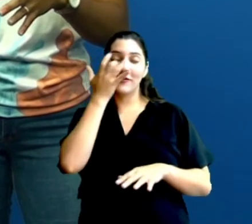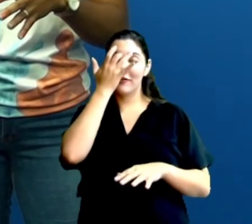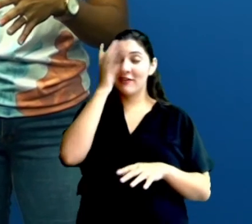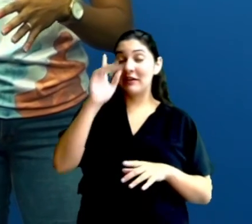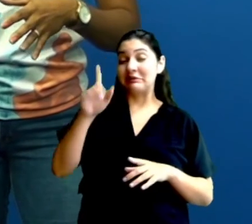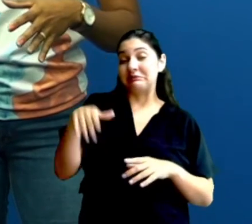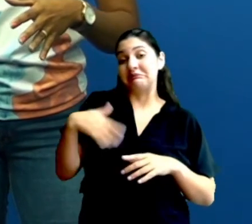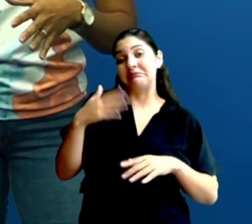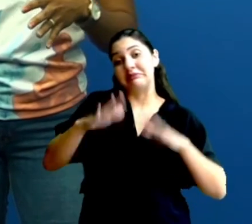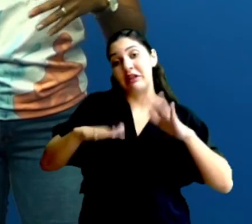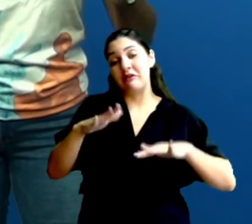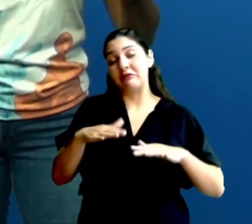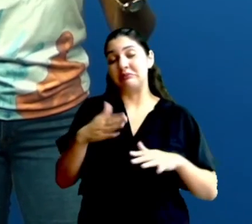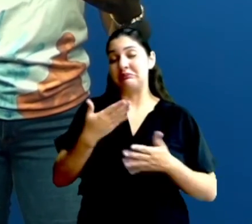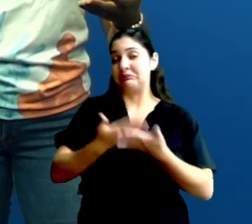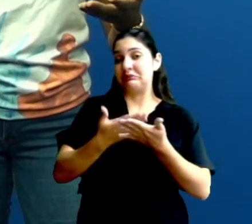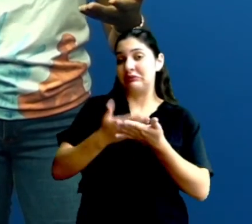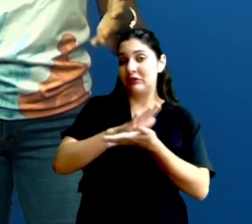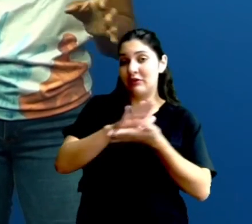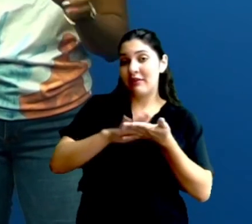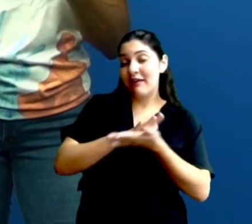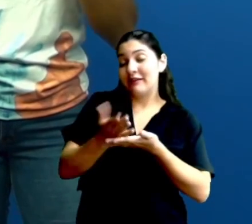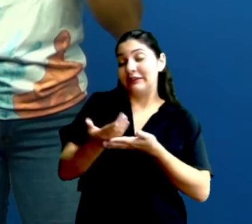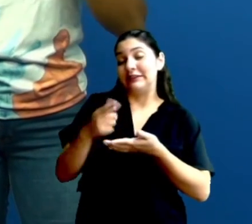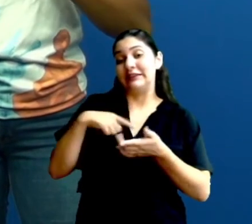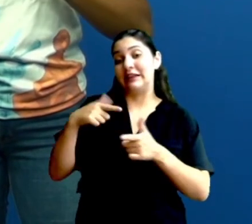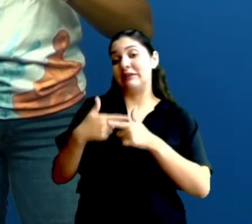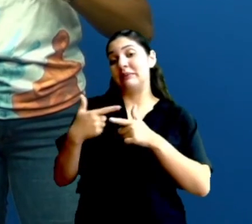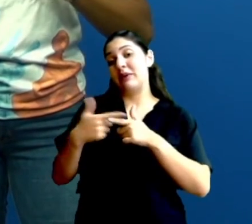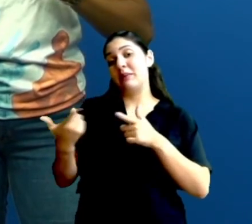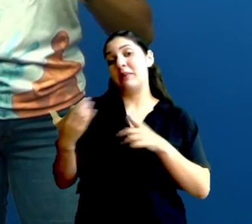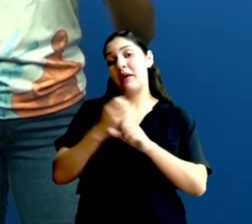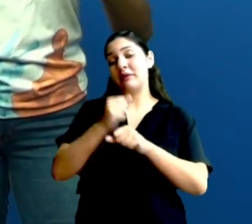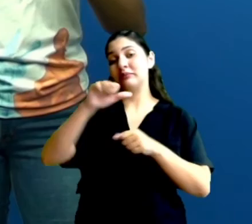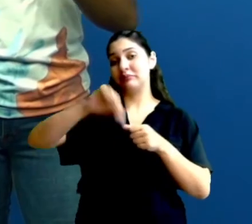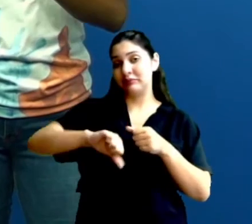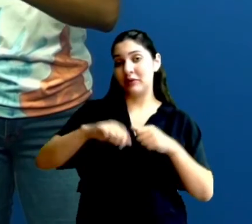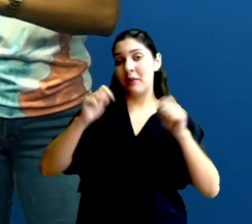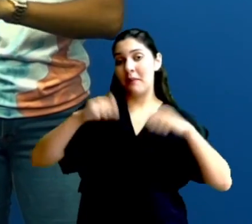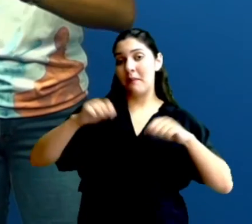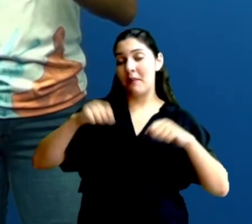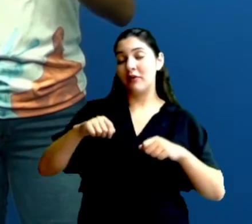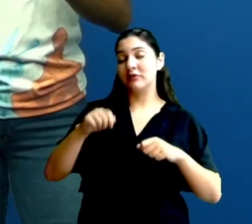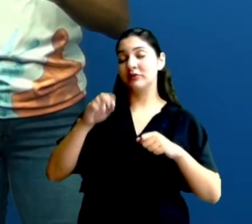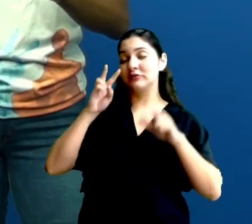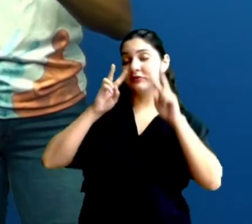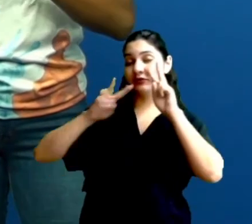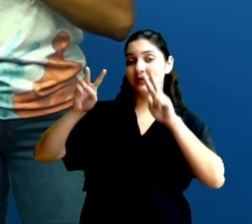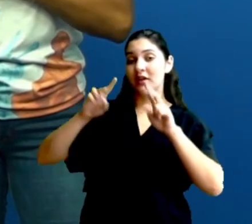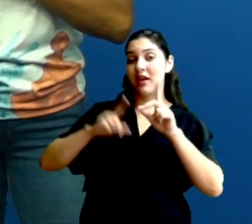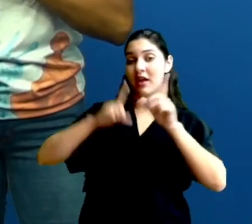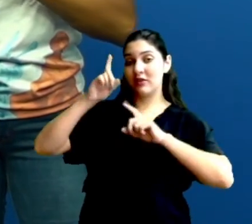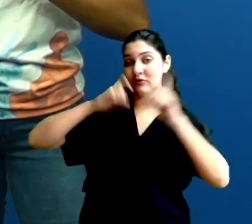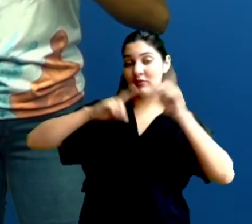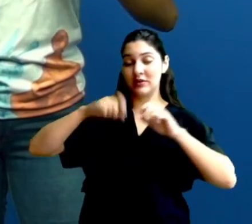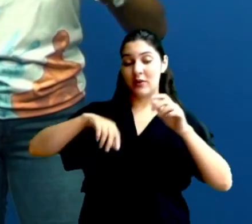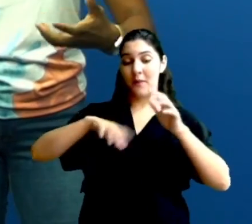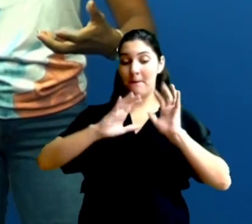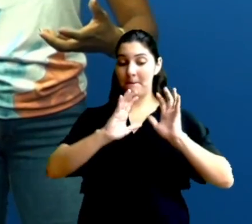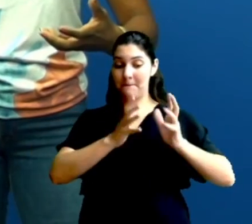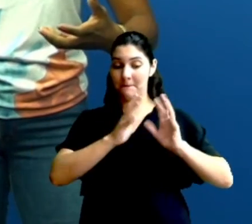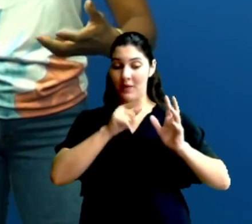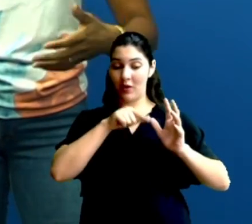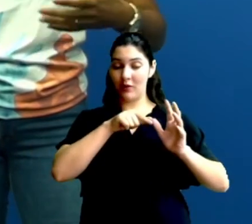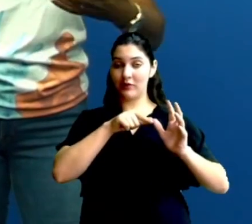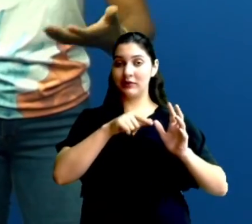não estudou e se deu mal. Então, pode ver que a expressão jogar bola, o uso aí da palavra bola,